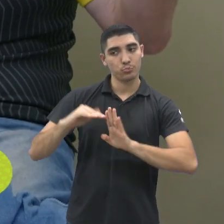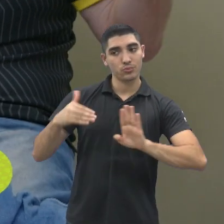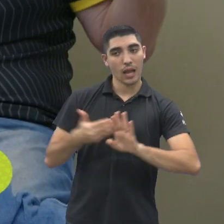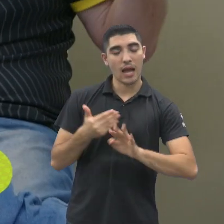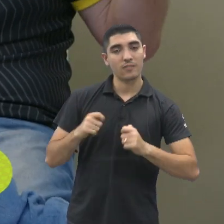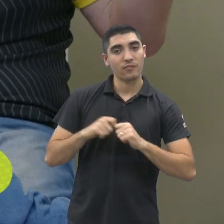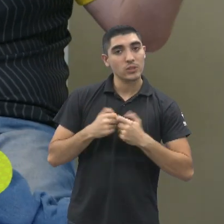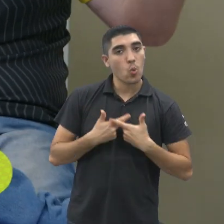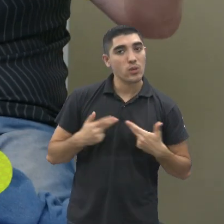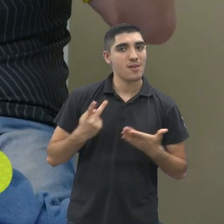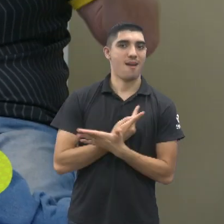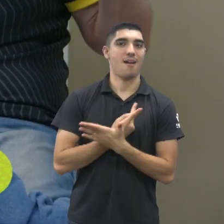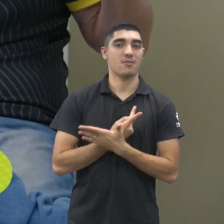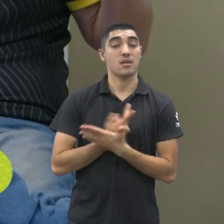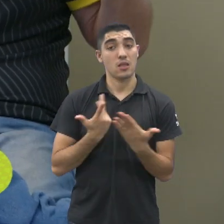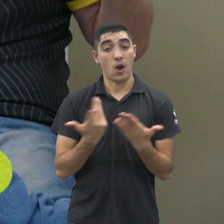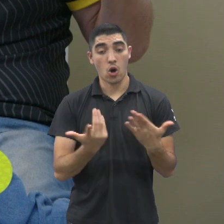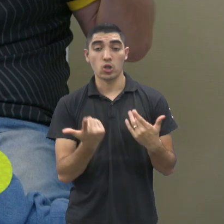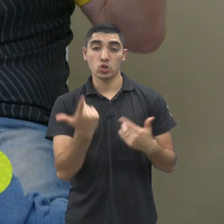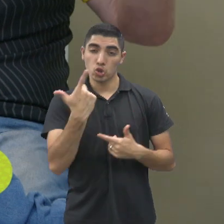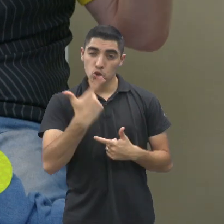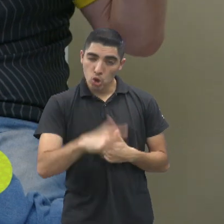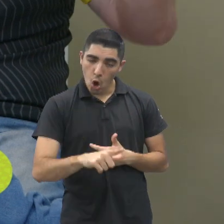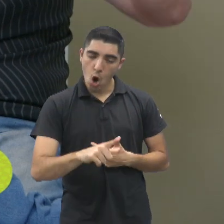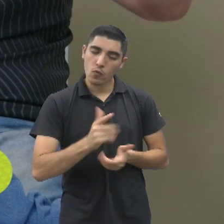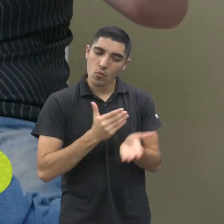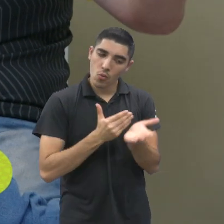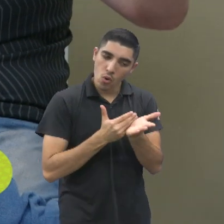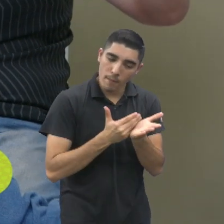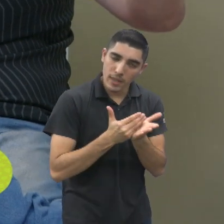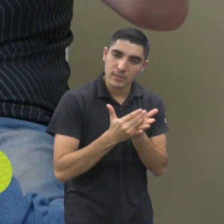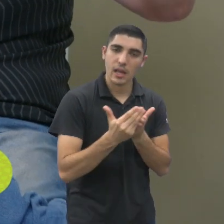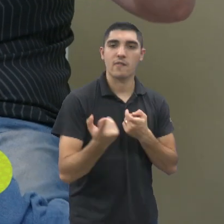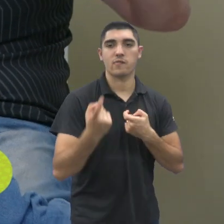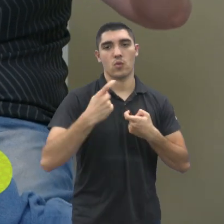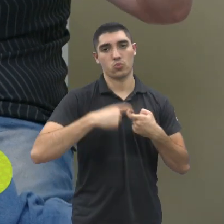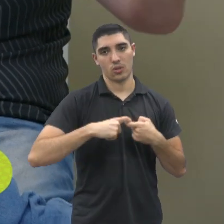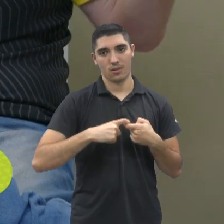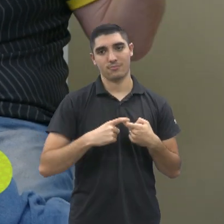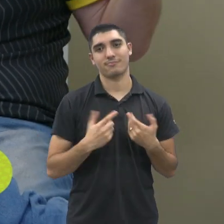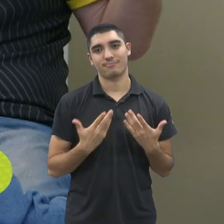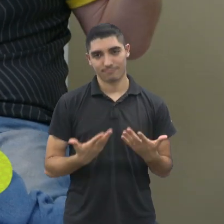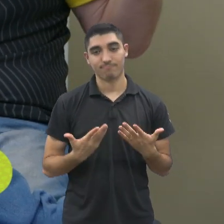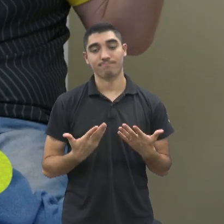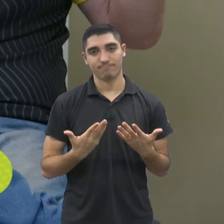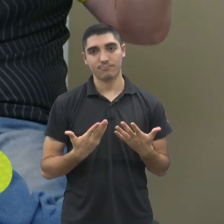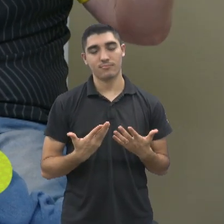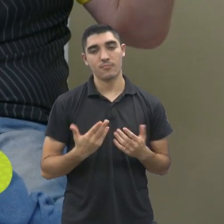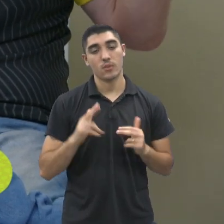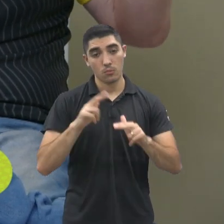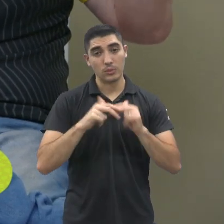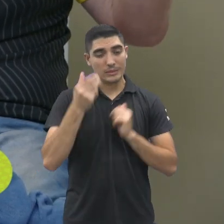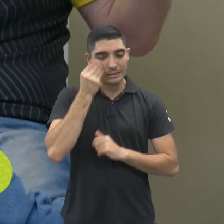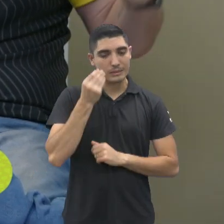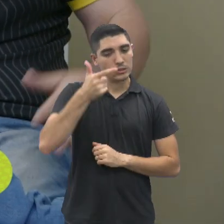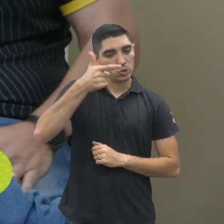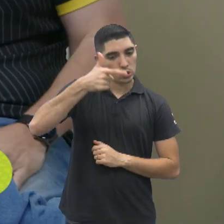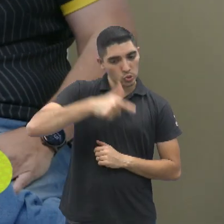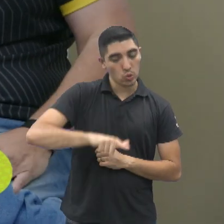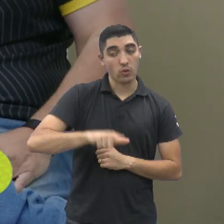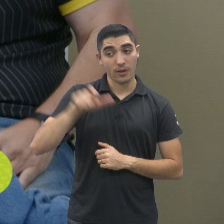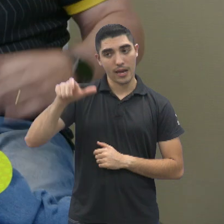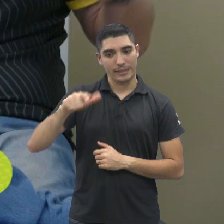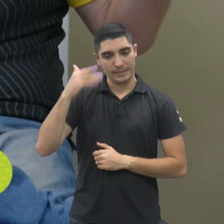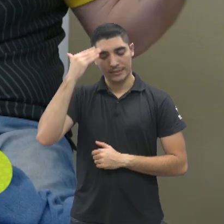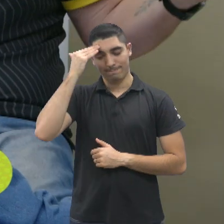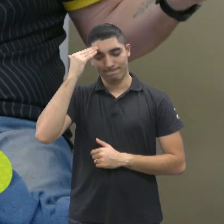o recomeço ele é muito mais difícil do que o começo. O recomeço, quando você já teve lá alguma coisa que você fez, você já está com essa marca. Então isso aí o garoto tem que colocar na cabeça